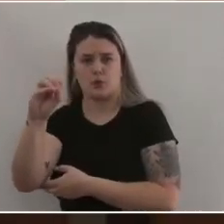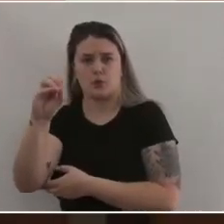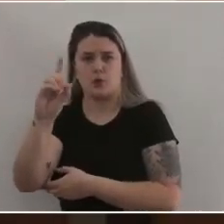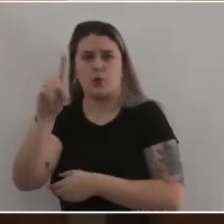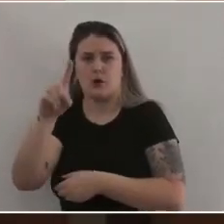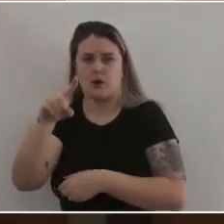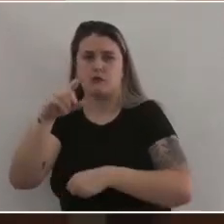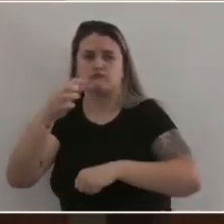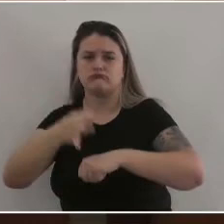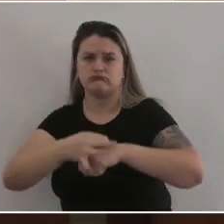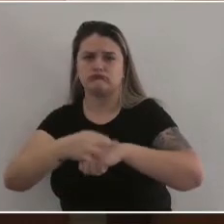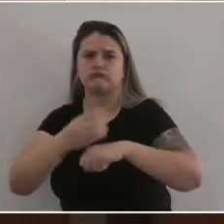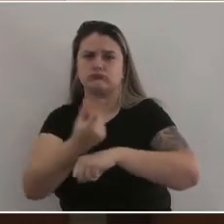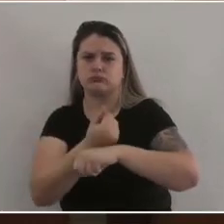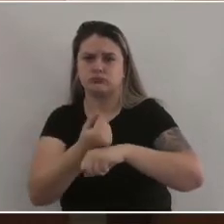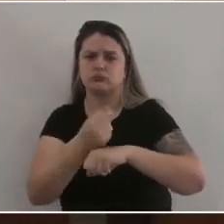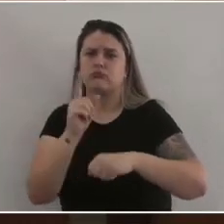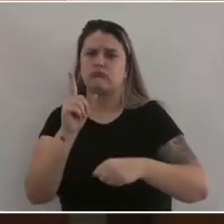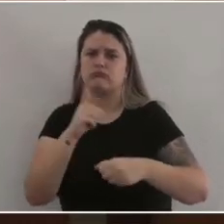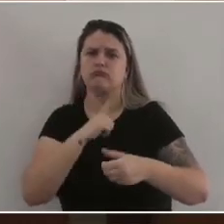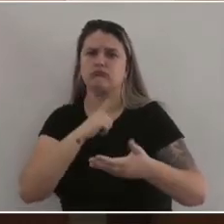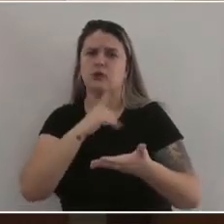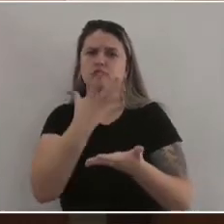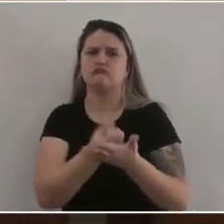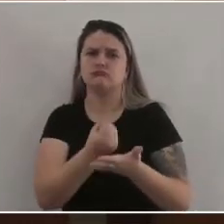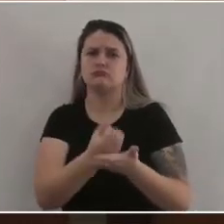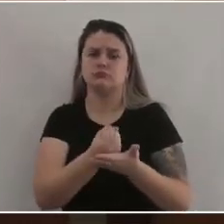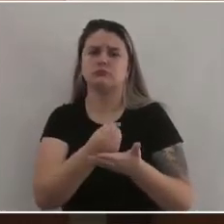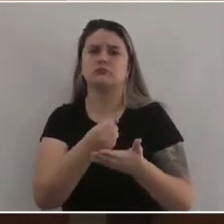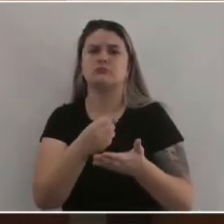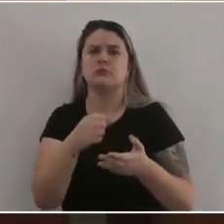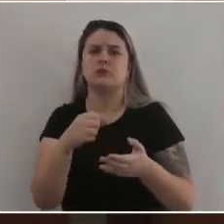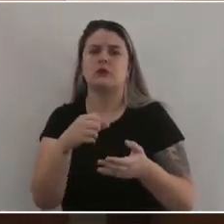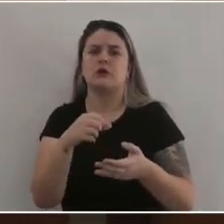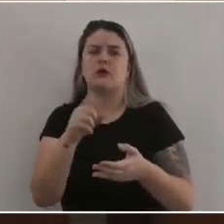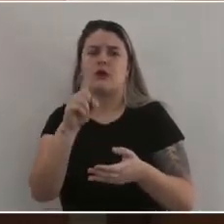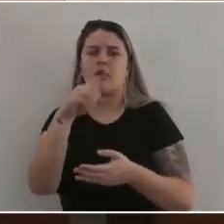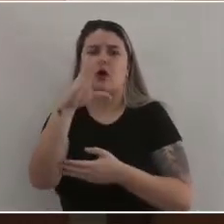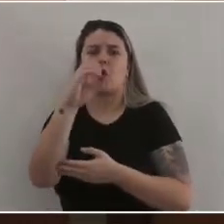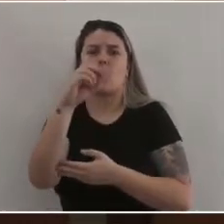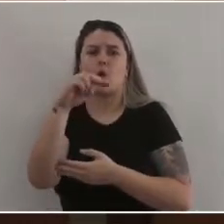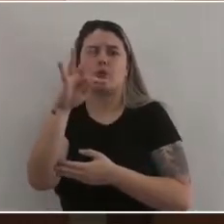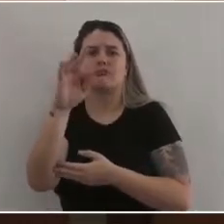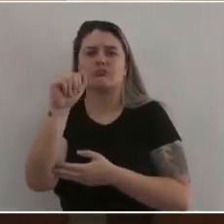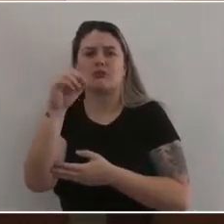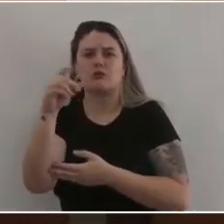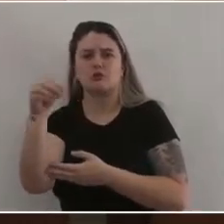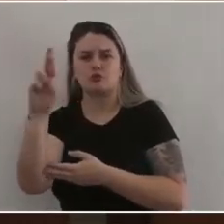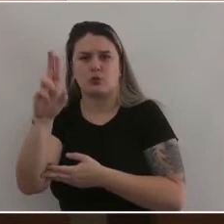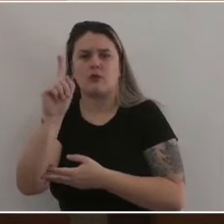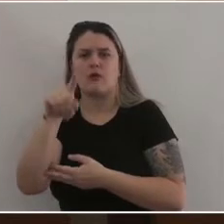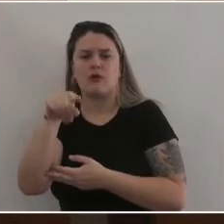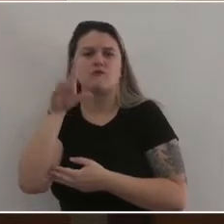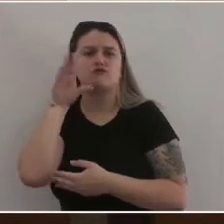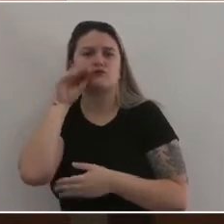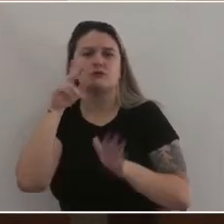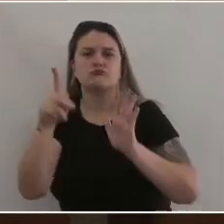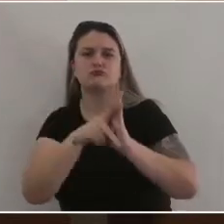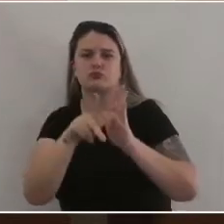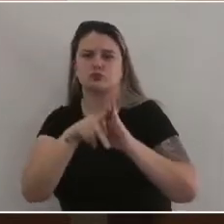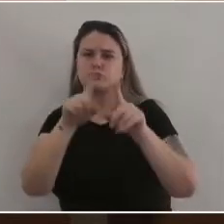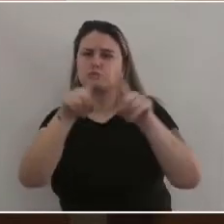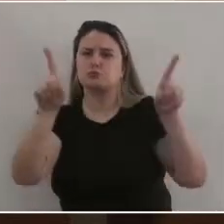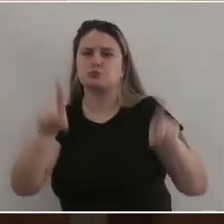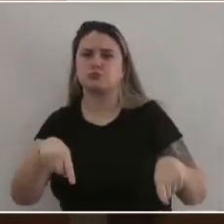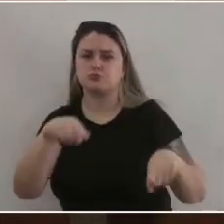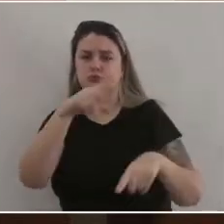devidamente registrado no Conselho Regional de Contabilidade e funcionário de carreira da Prefeitura de União da Vitória, que vai